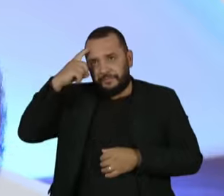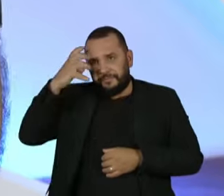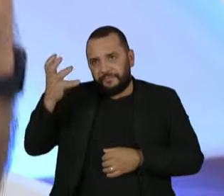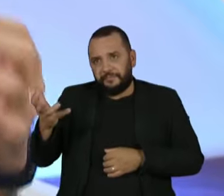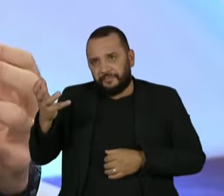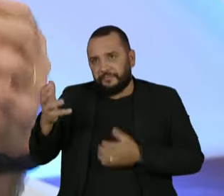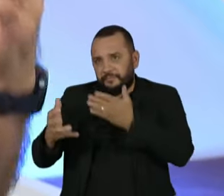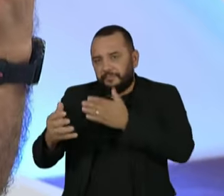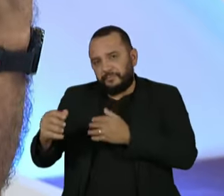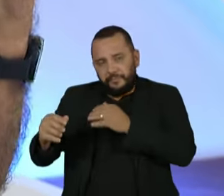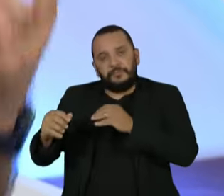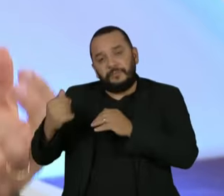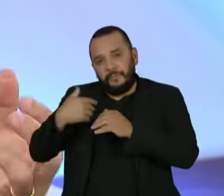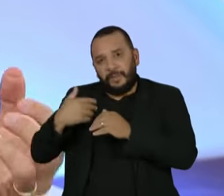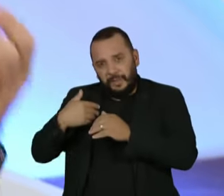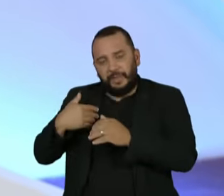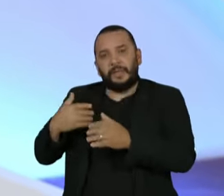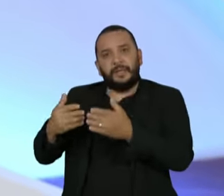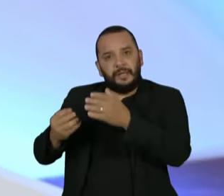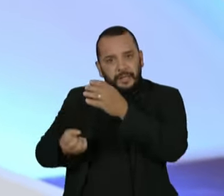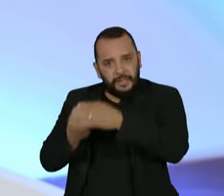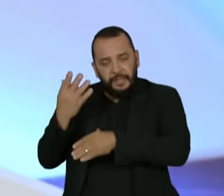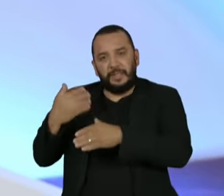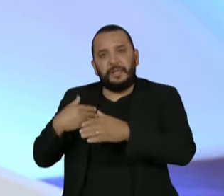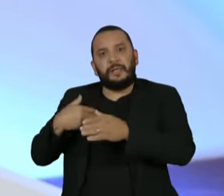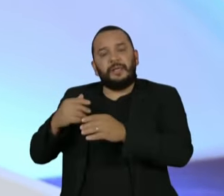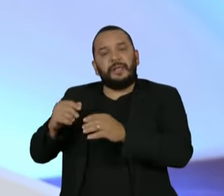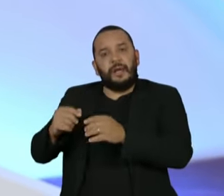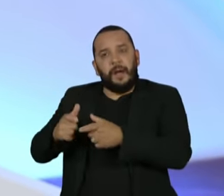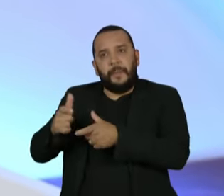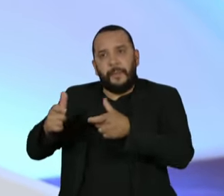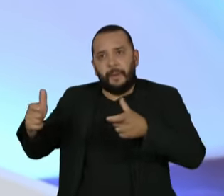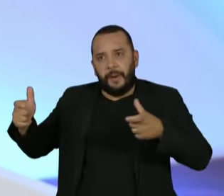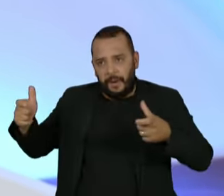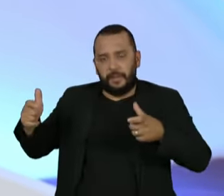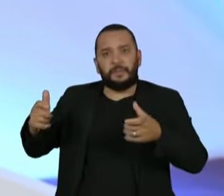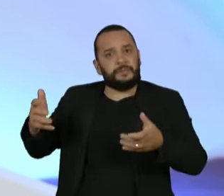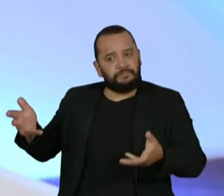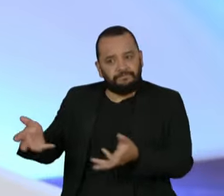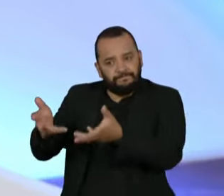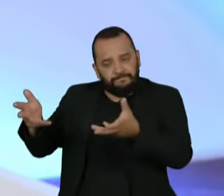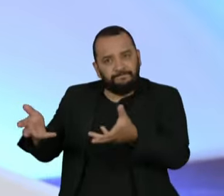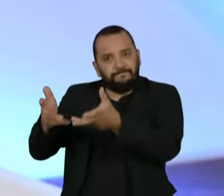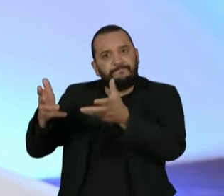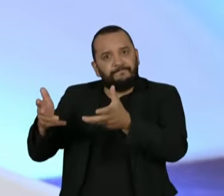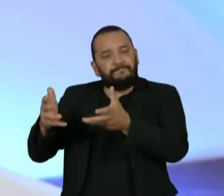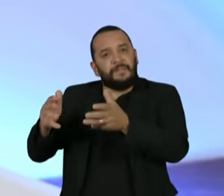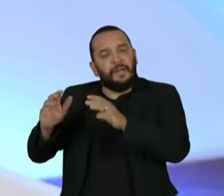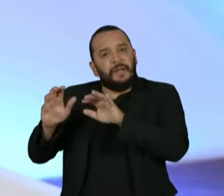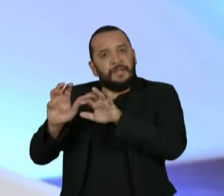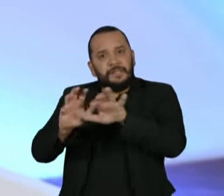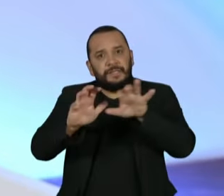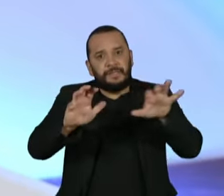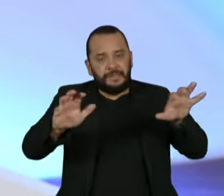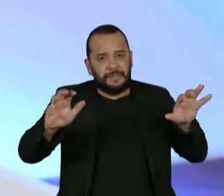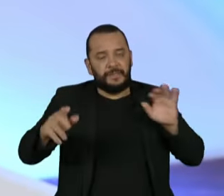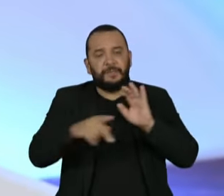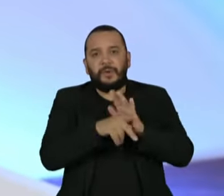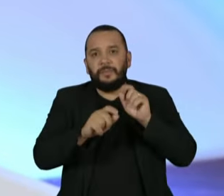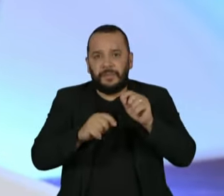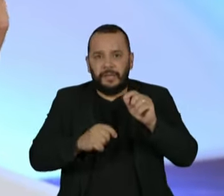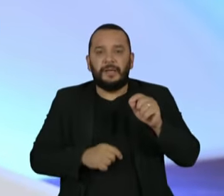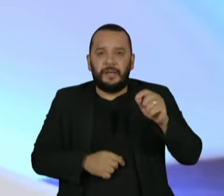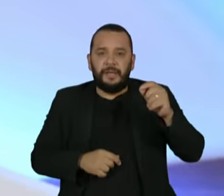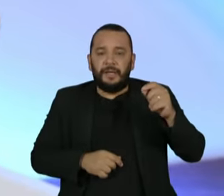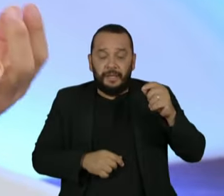habilita que multiplica que elabora que serve de plataforma para o exercício da Inteligência individual e social